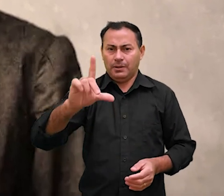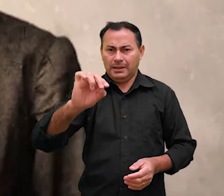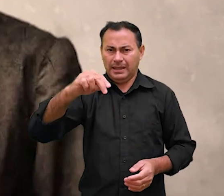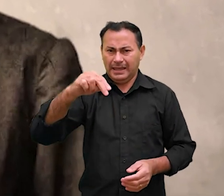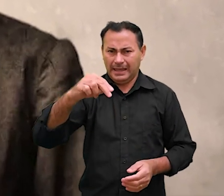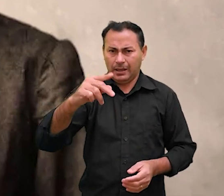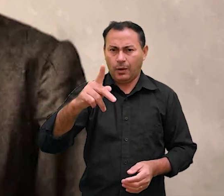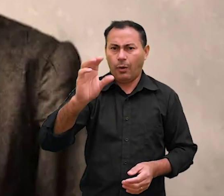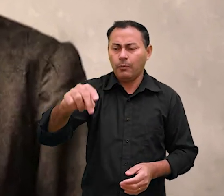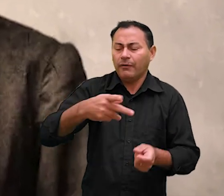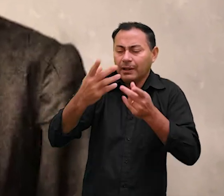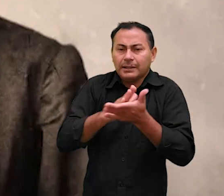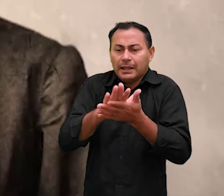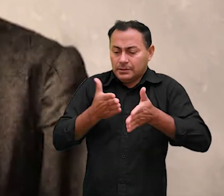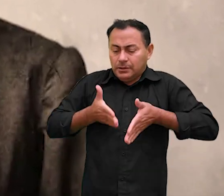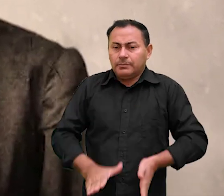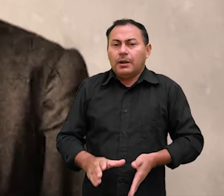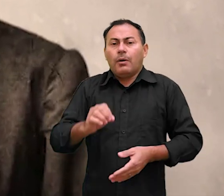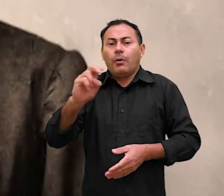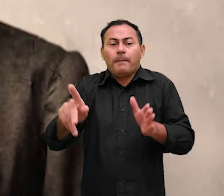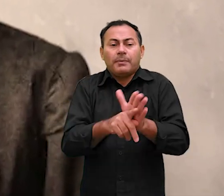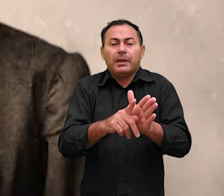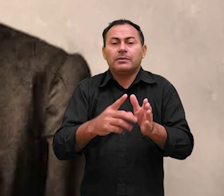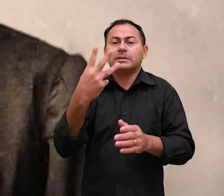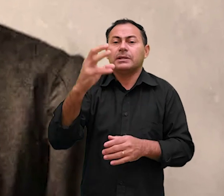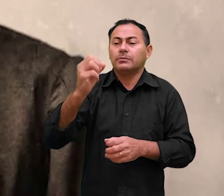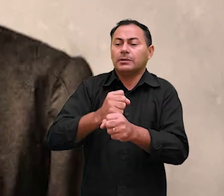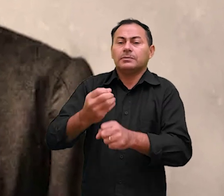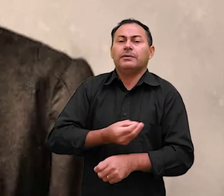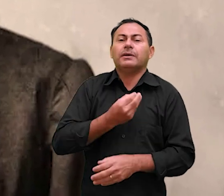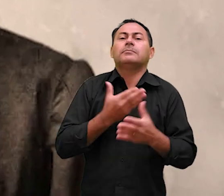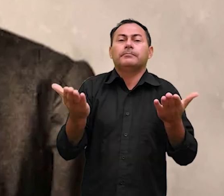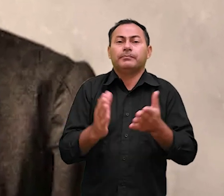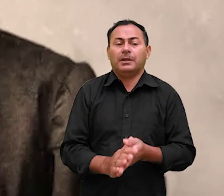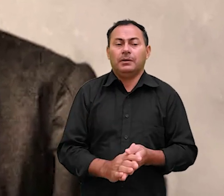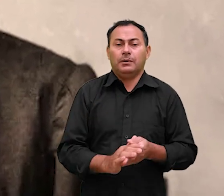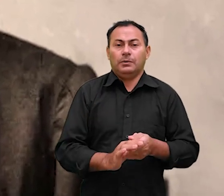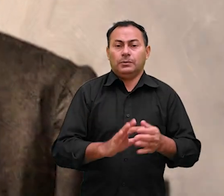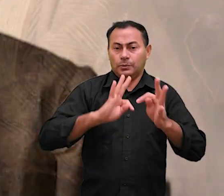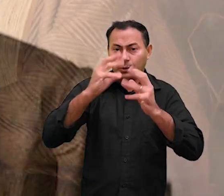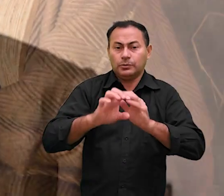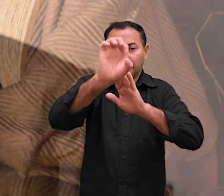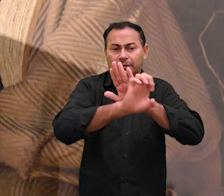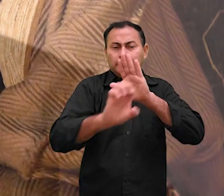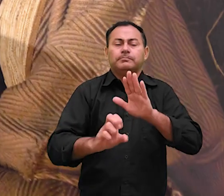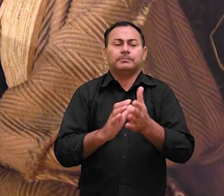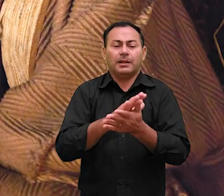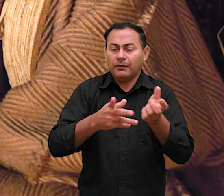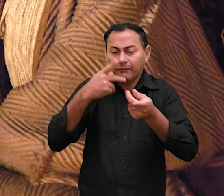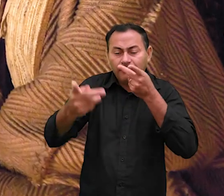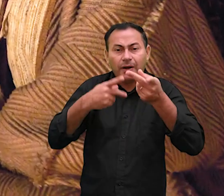dissesse nada sobre seu nascimento ou seus primeiros 30 anos de vida? 2 dos evangelhos nem mesmo